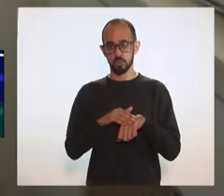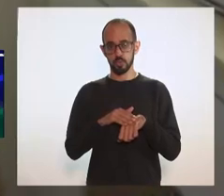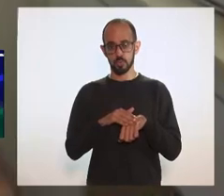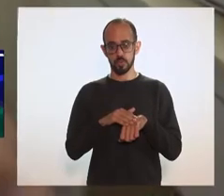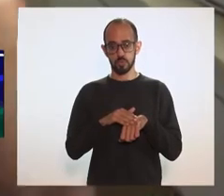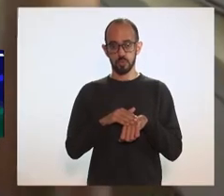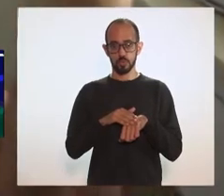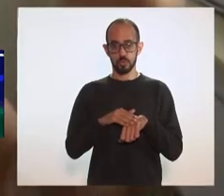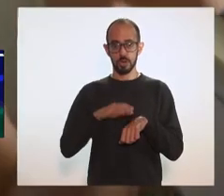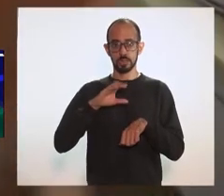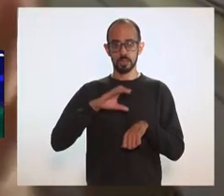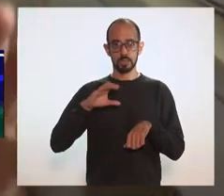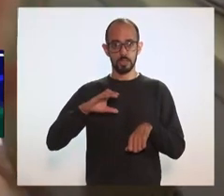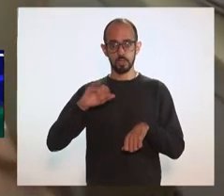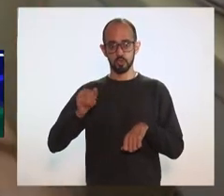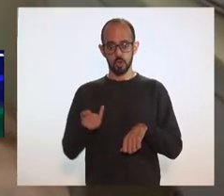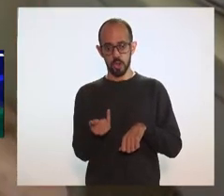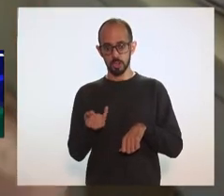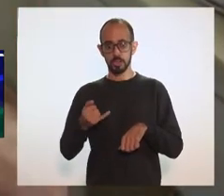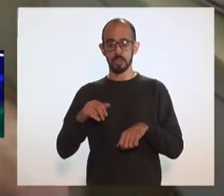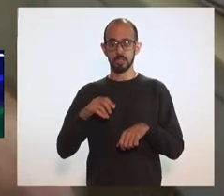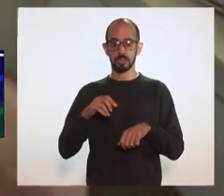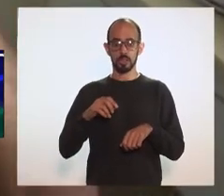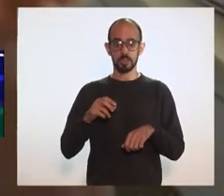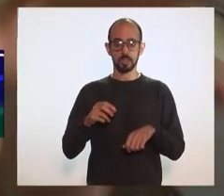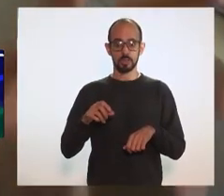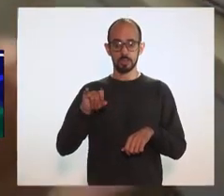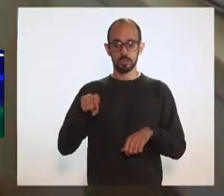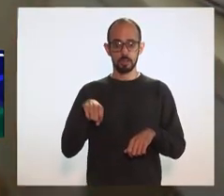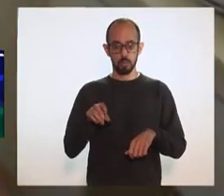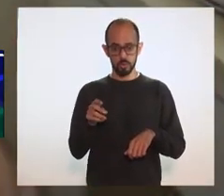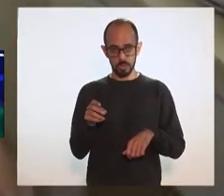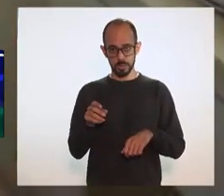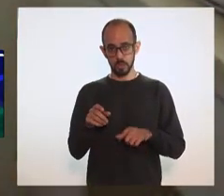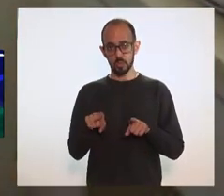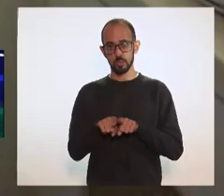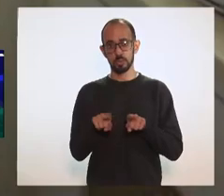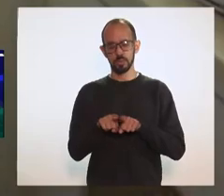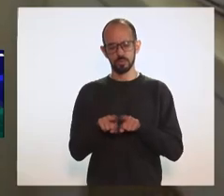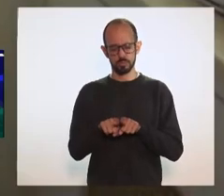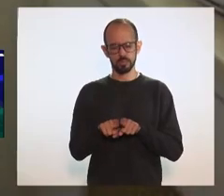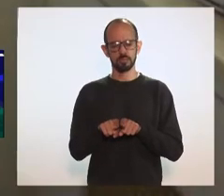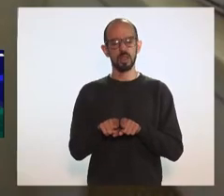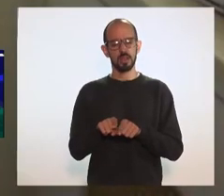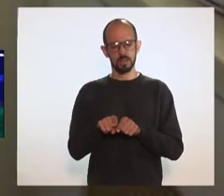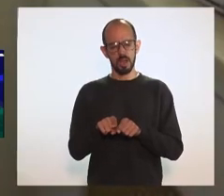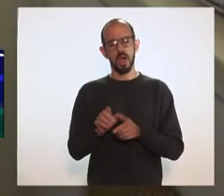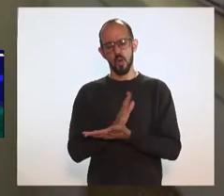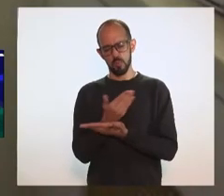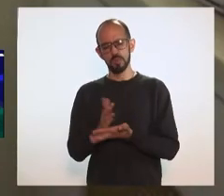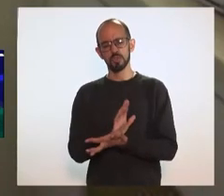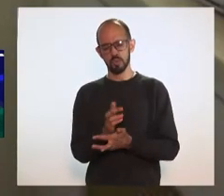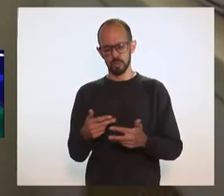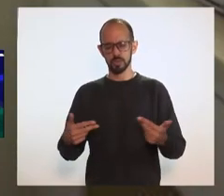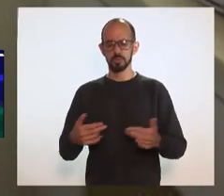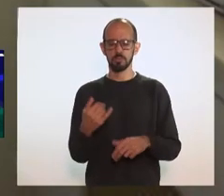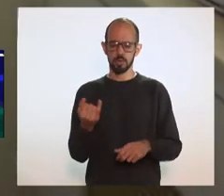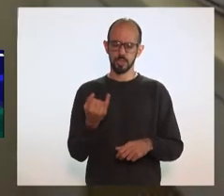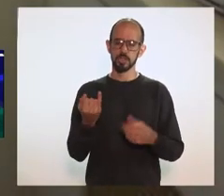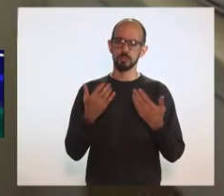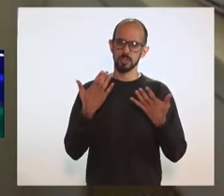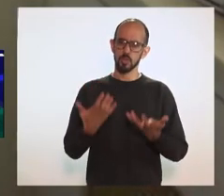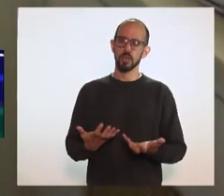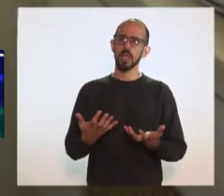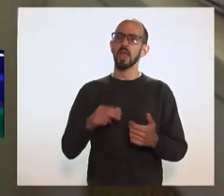tanto na CCJ quanto na tributação, partes importantes dessa questão. Mas eu queria voltar a